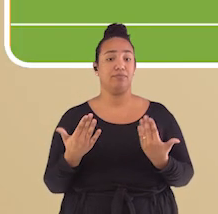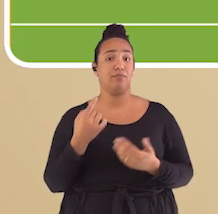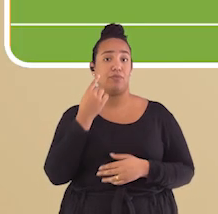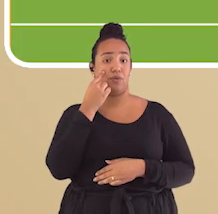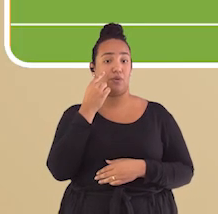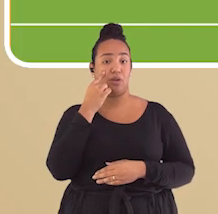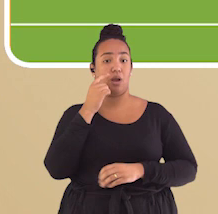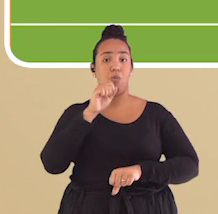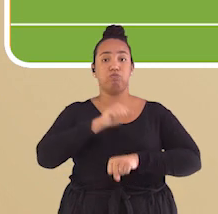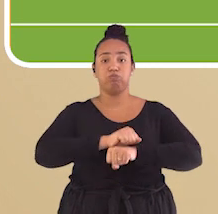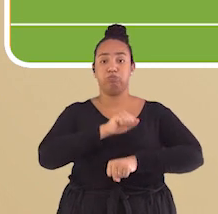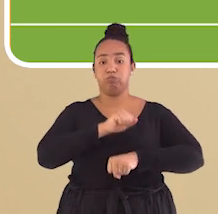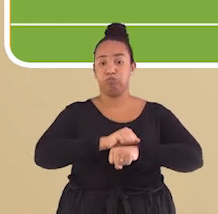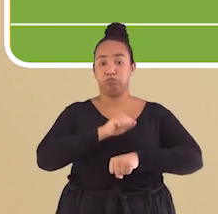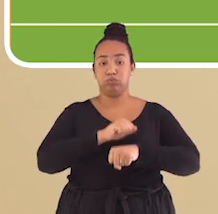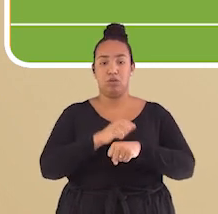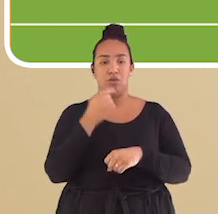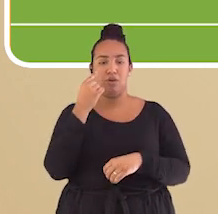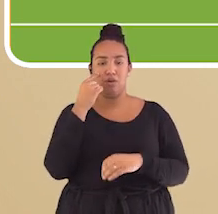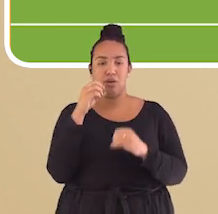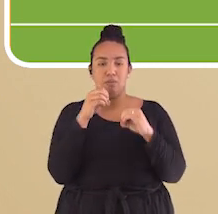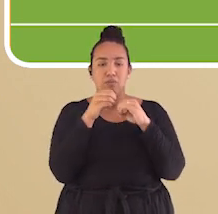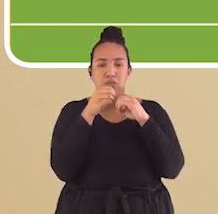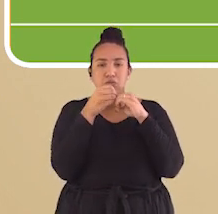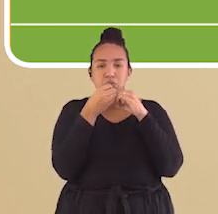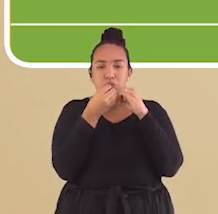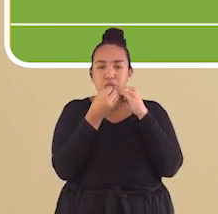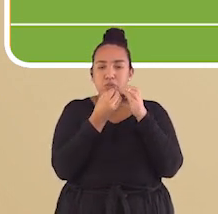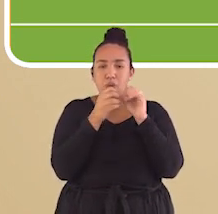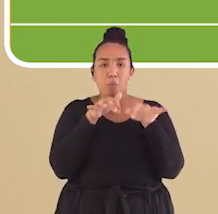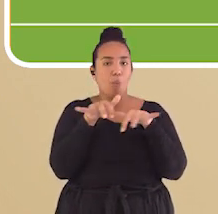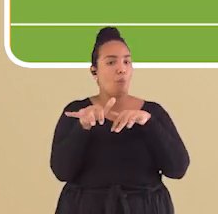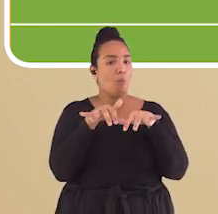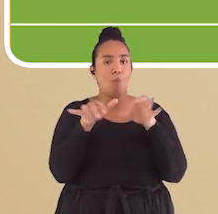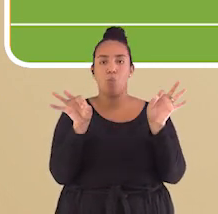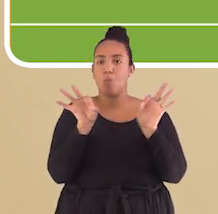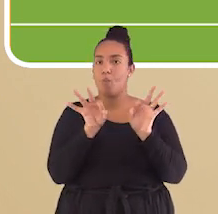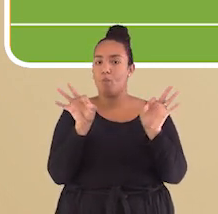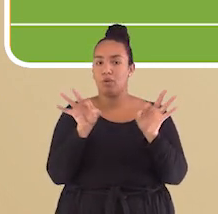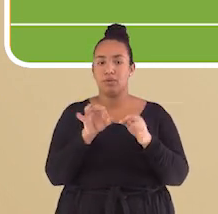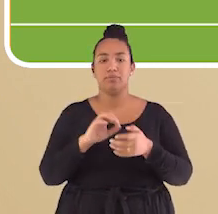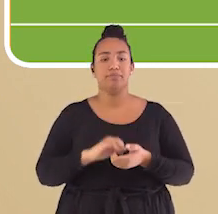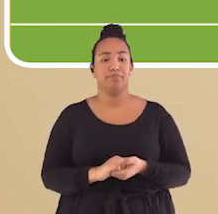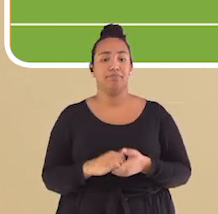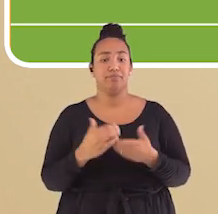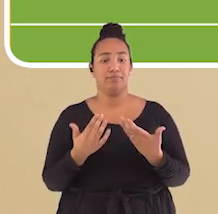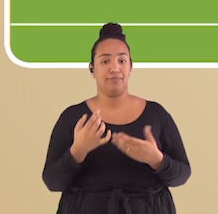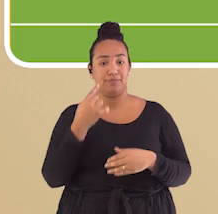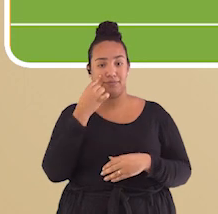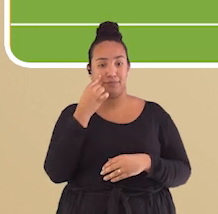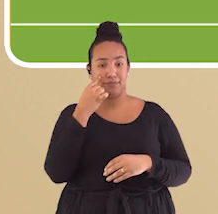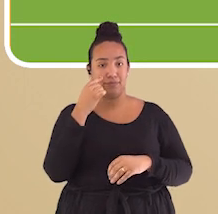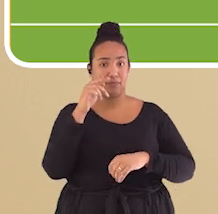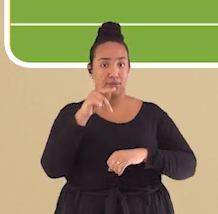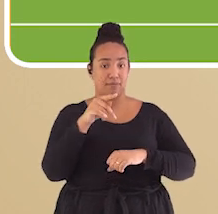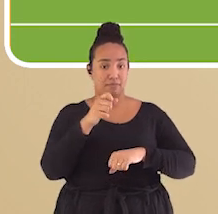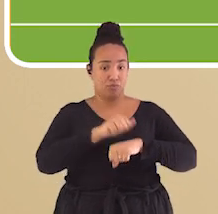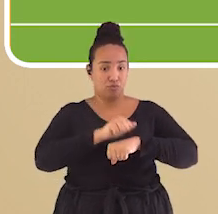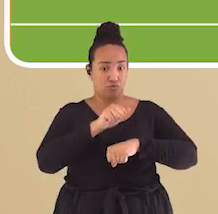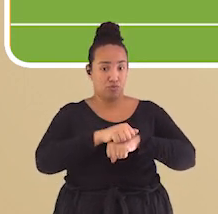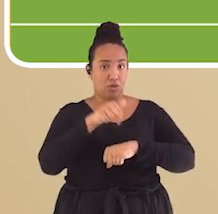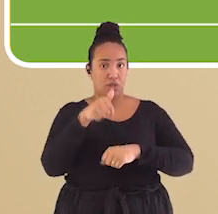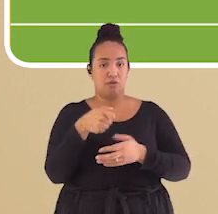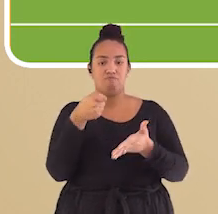estado sólido. As partes ficam bem próximas e não se movem. Por isso, algo sólido tem formato próprio e